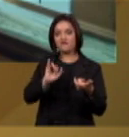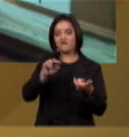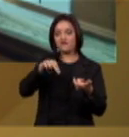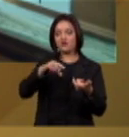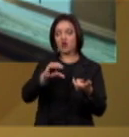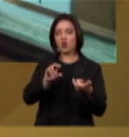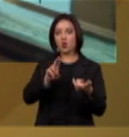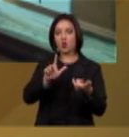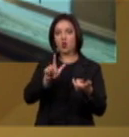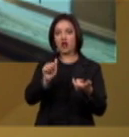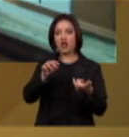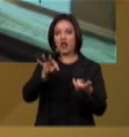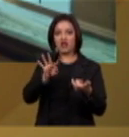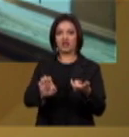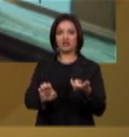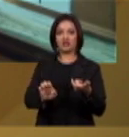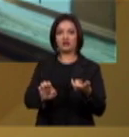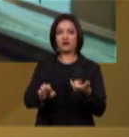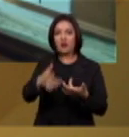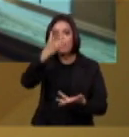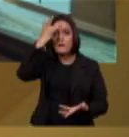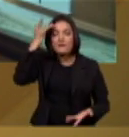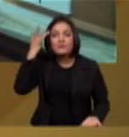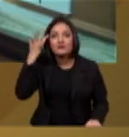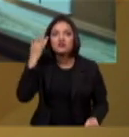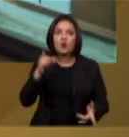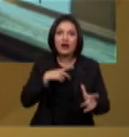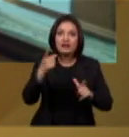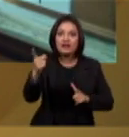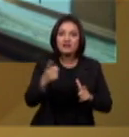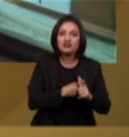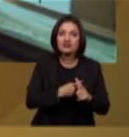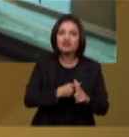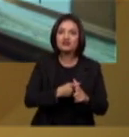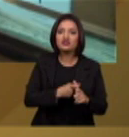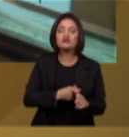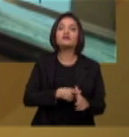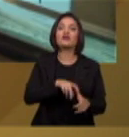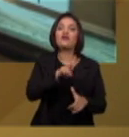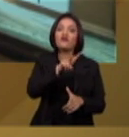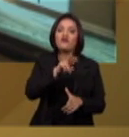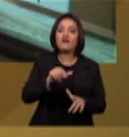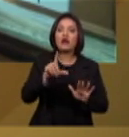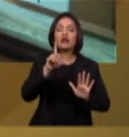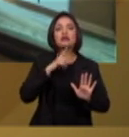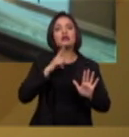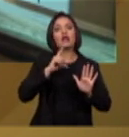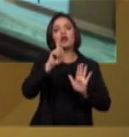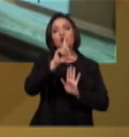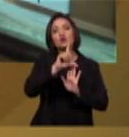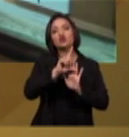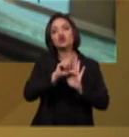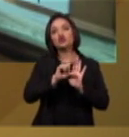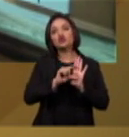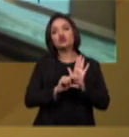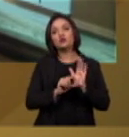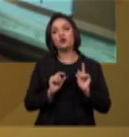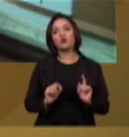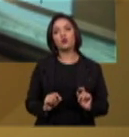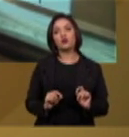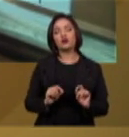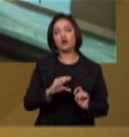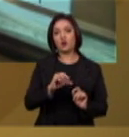os credores sofrerão uma diminuição, em tese, uma diminuição quanto